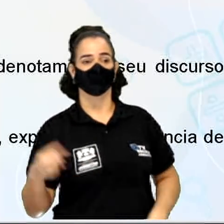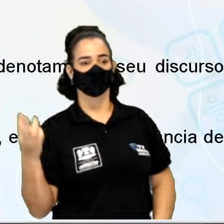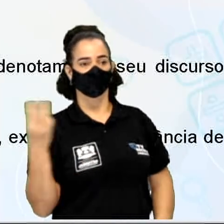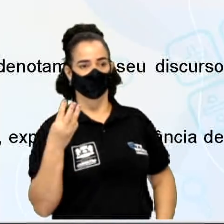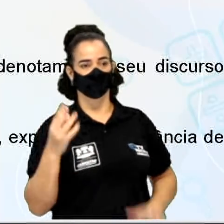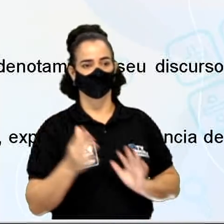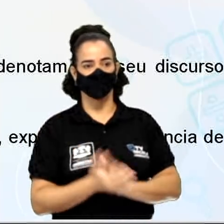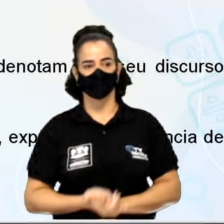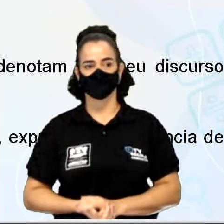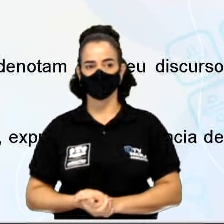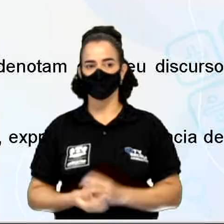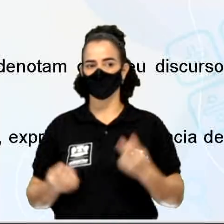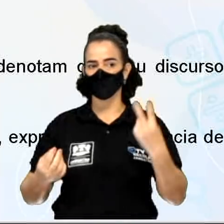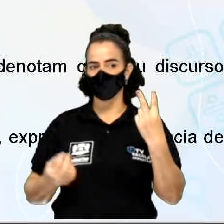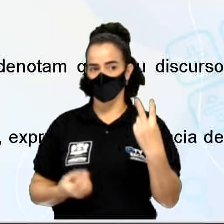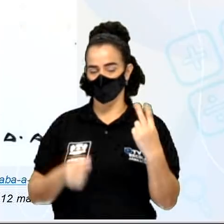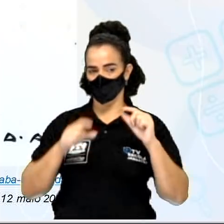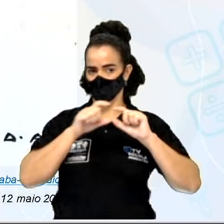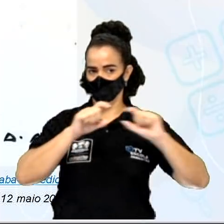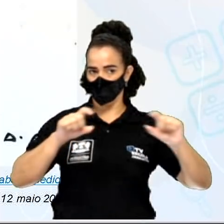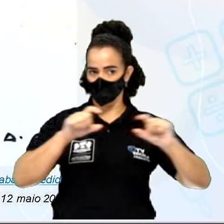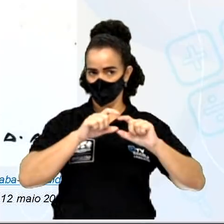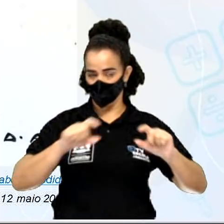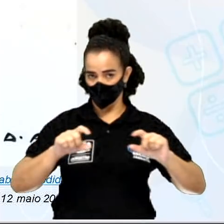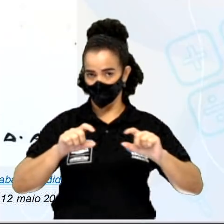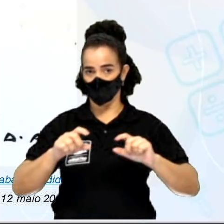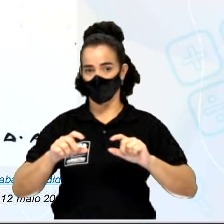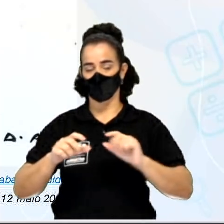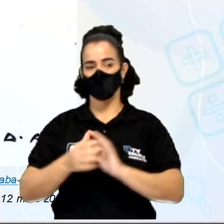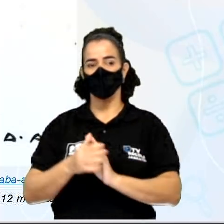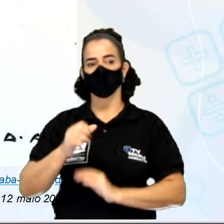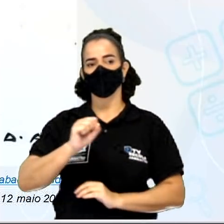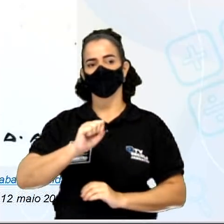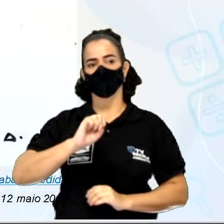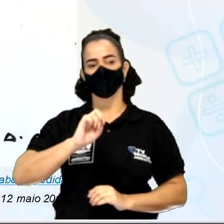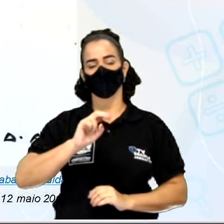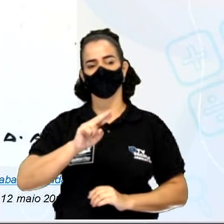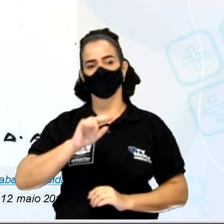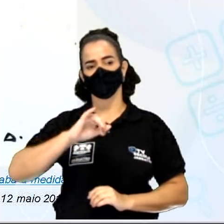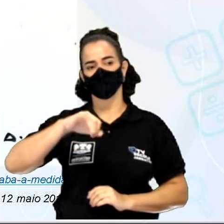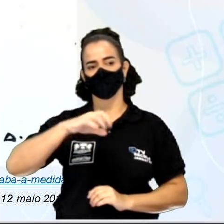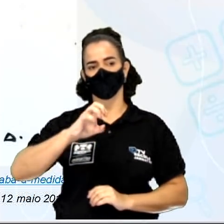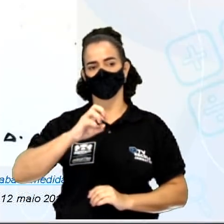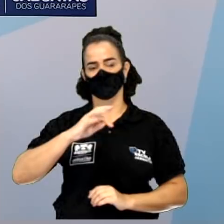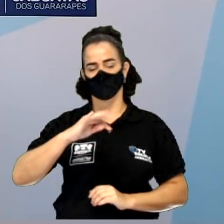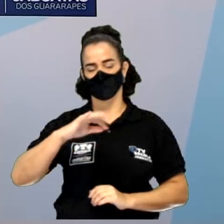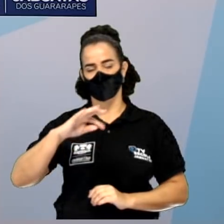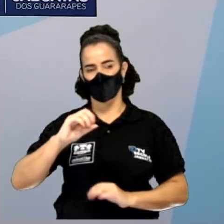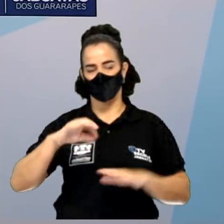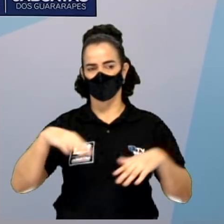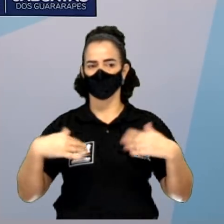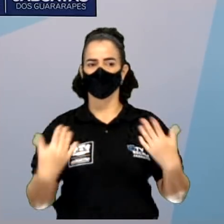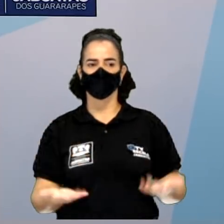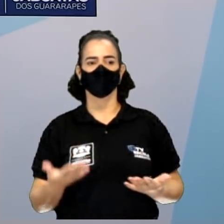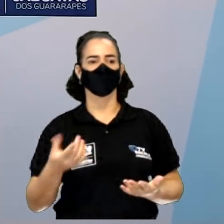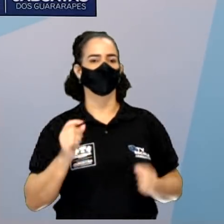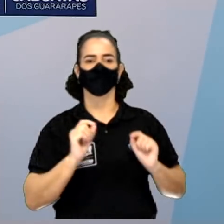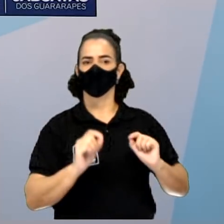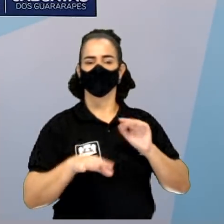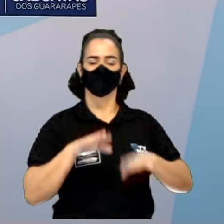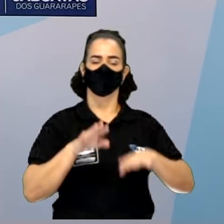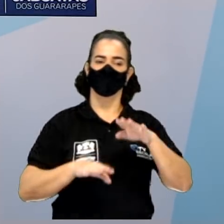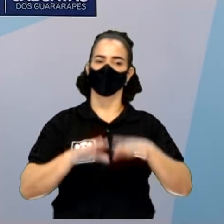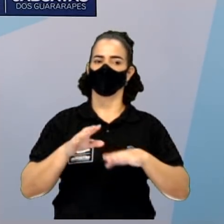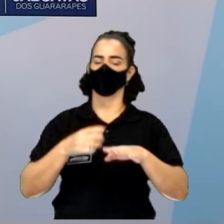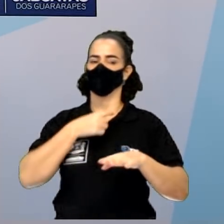aparece após o verbo. Vamos dar uma olhadinha no texto novamente. Quem é que é o sujeito, pessoal? O sujeito é quando depende muito da